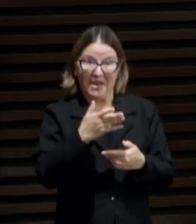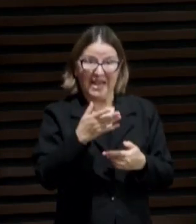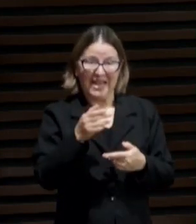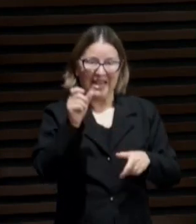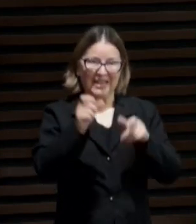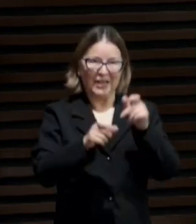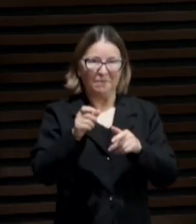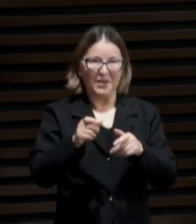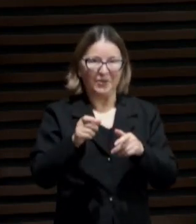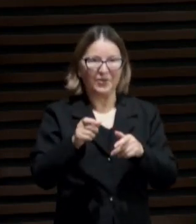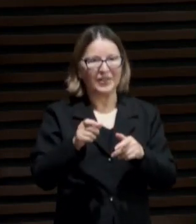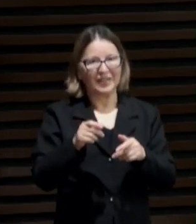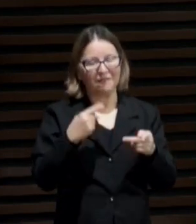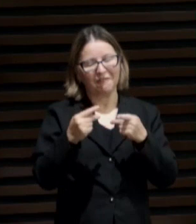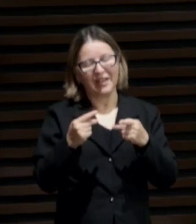fala bem dele.